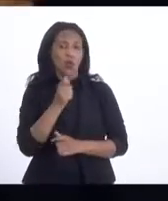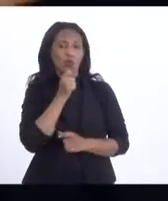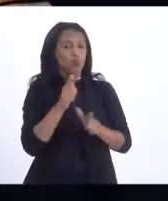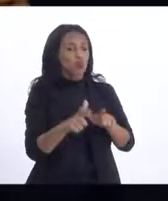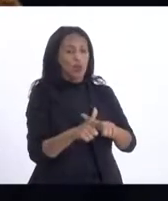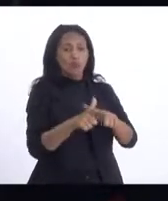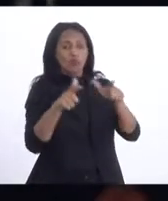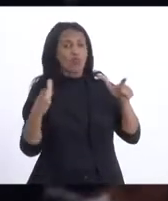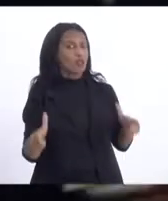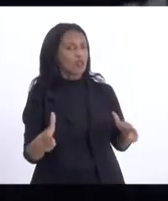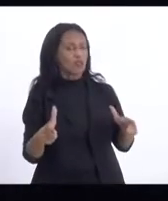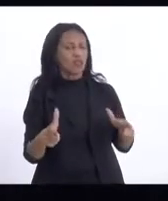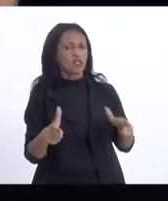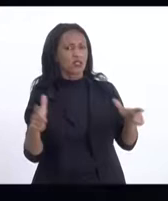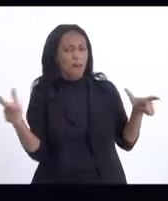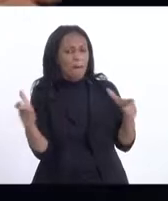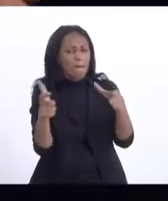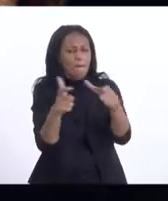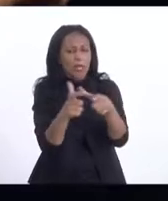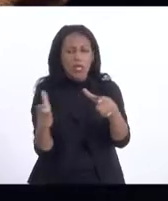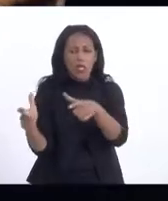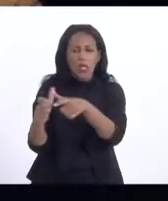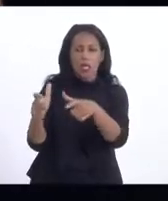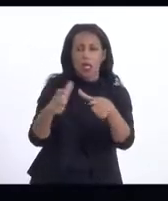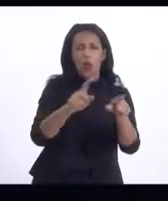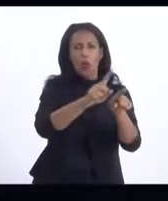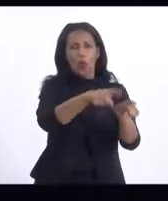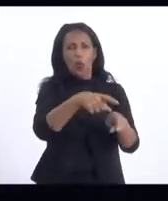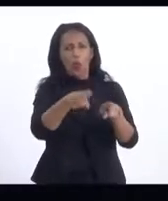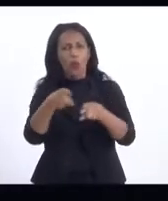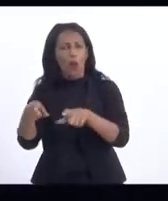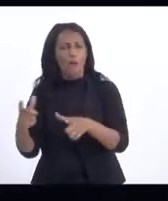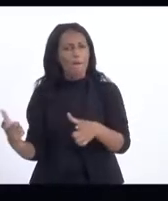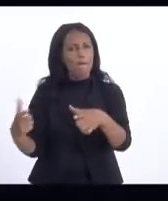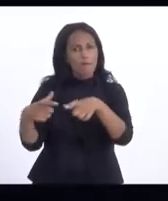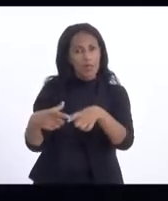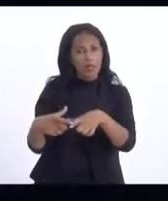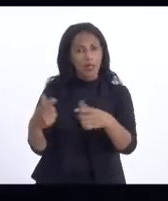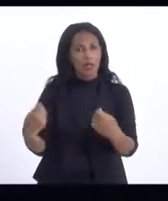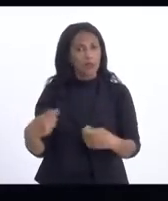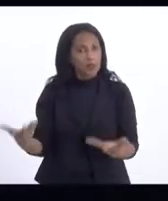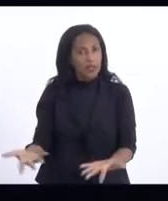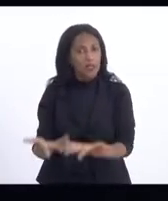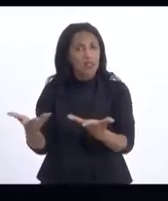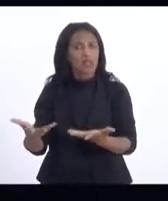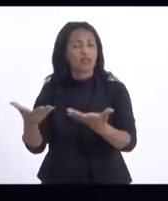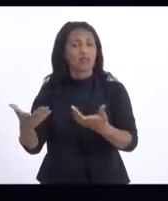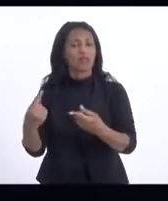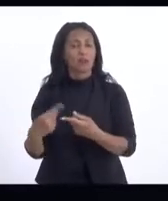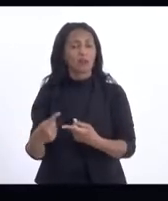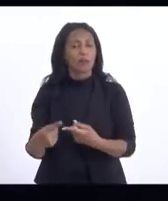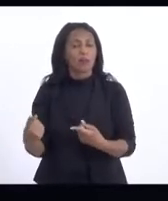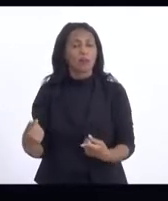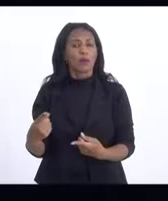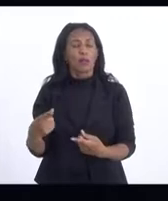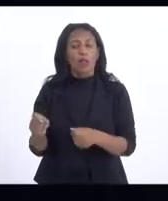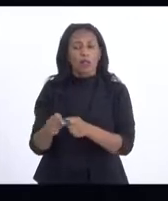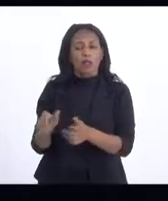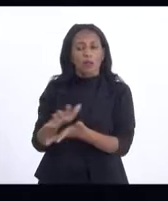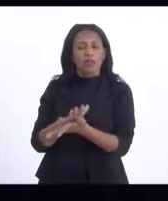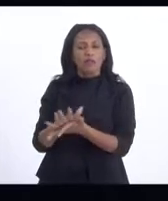grandes latifúndios, nós temos pequenas propriedades rurais. E isso nós precisamos de incentivar, porque não se